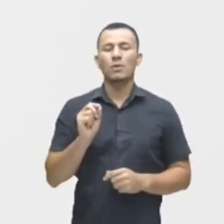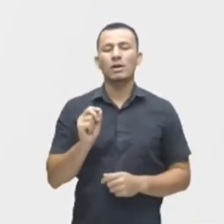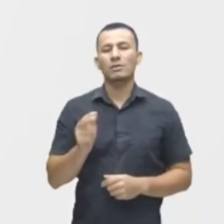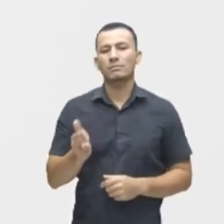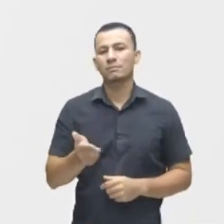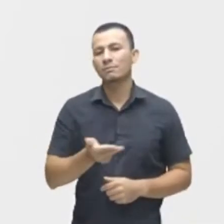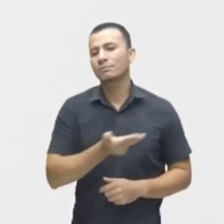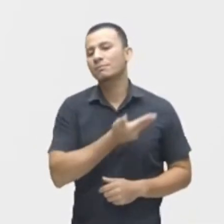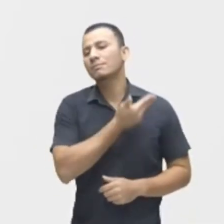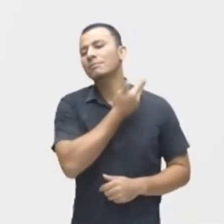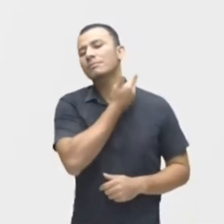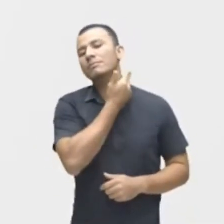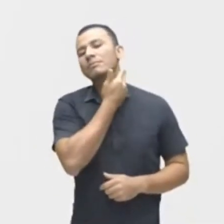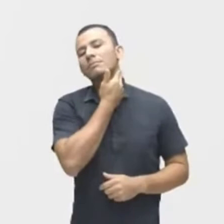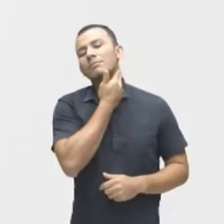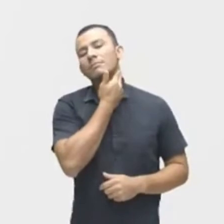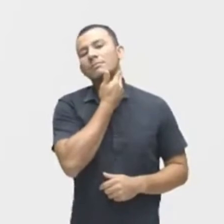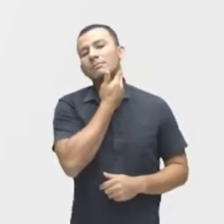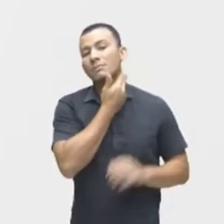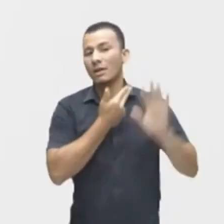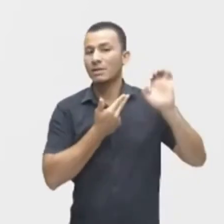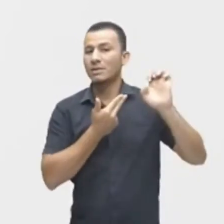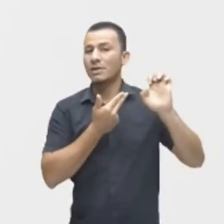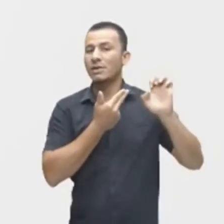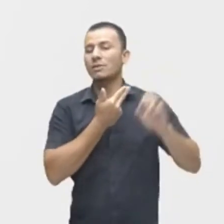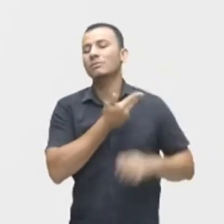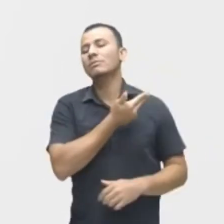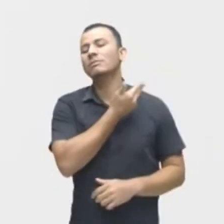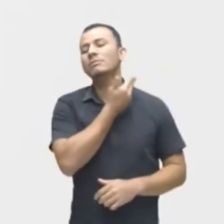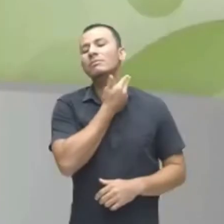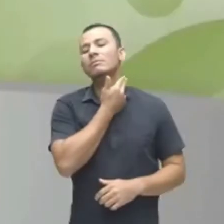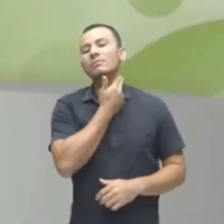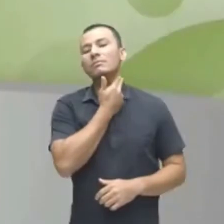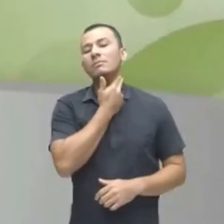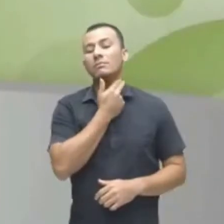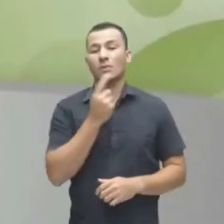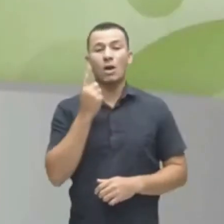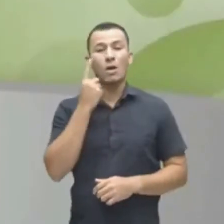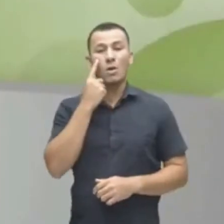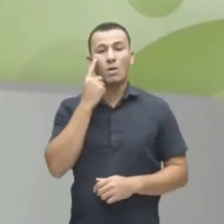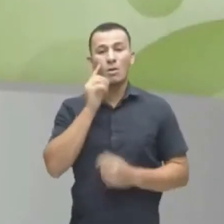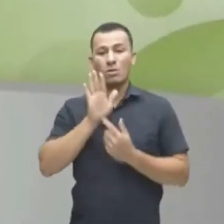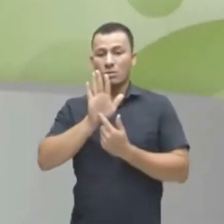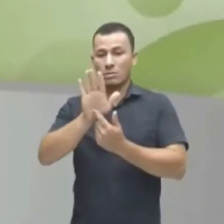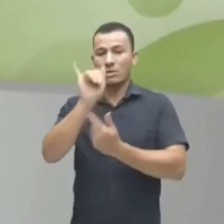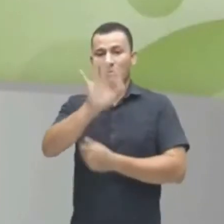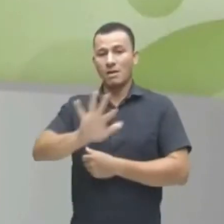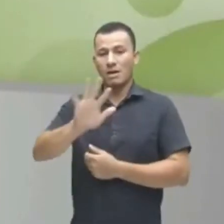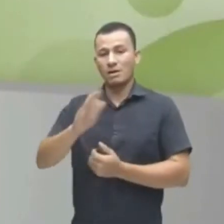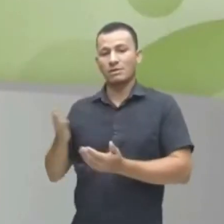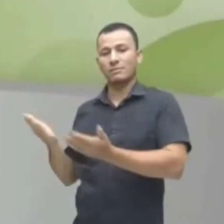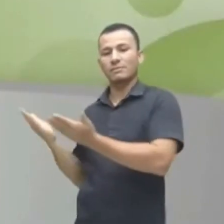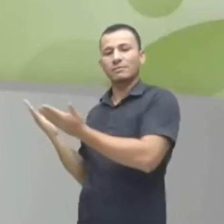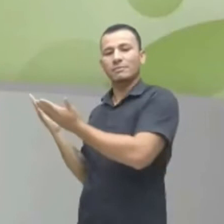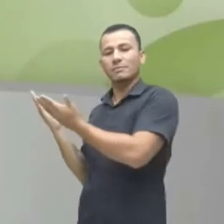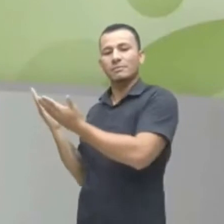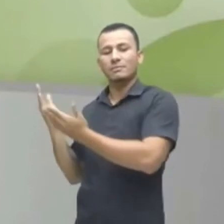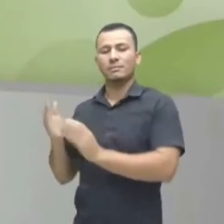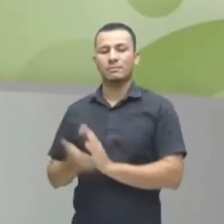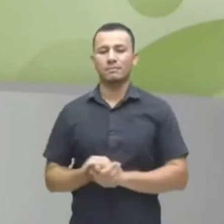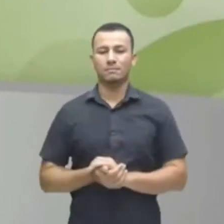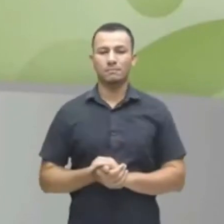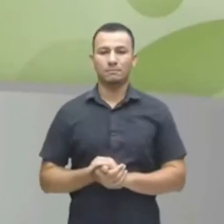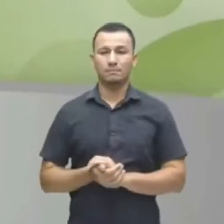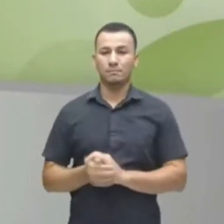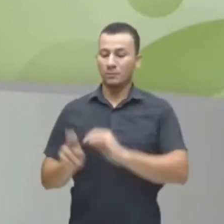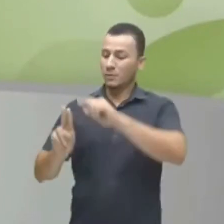próximo ao pescoço do lado esquerdo, do jeito que eu vou apresentar para vocês essa imagem. Pegue os dois